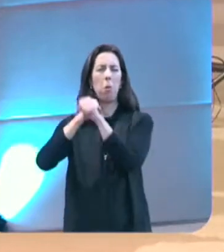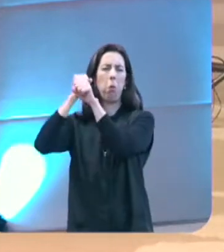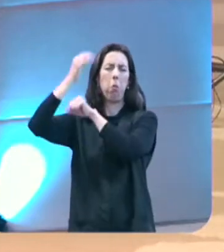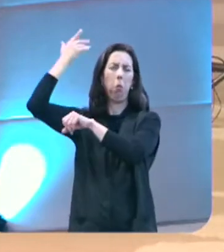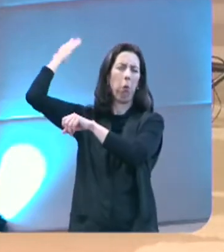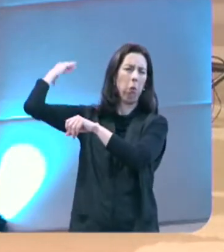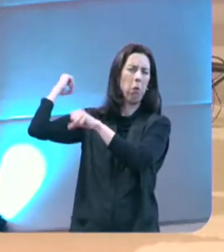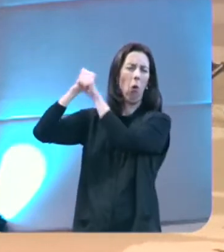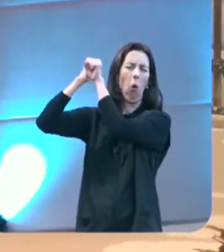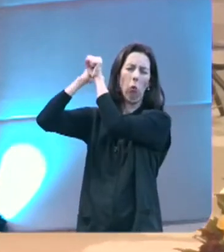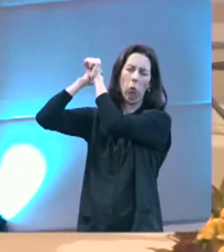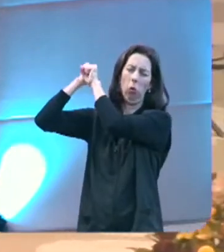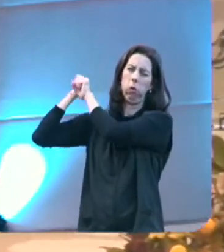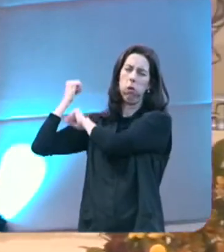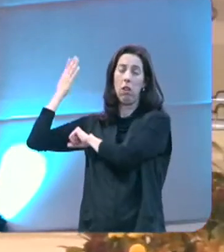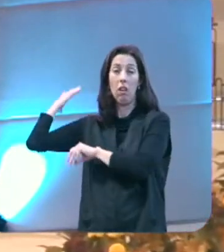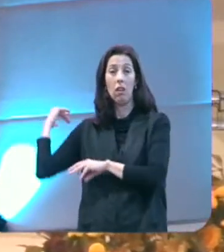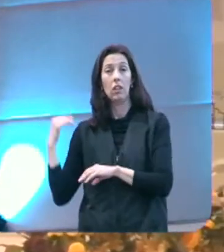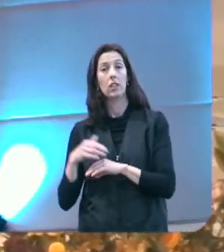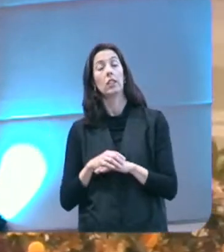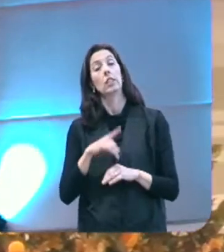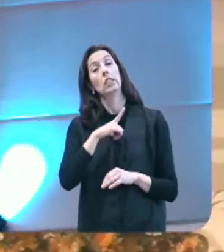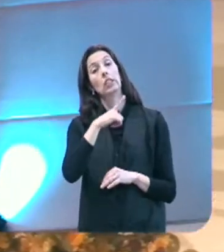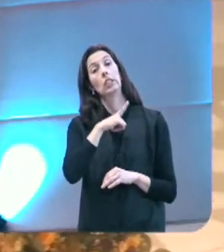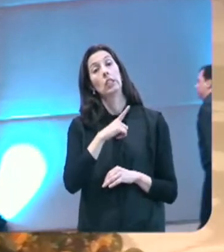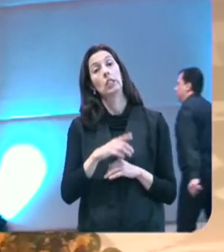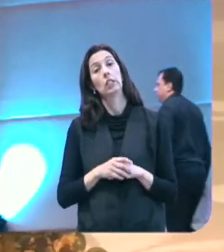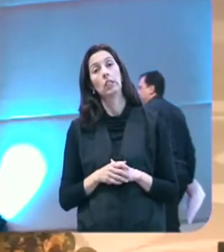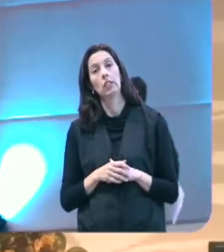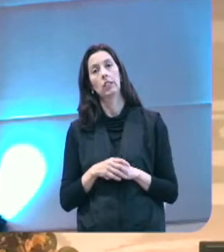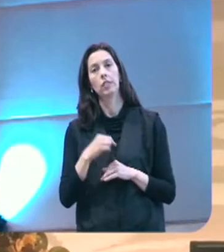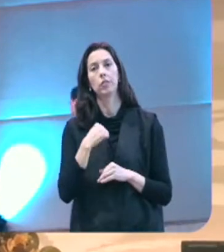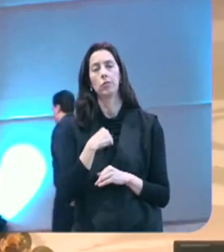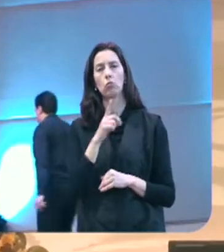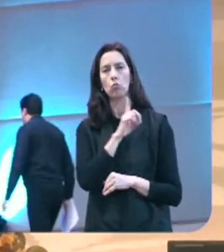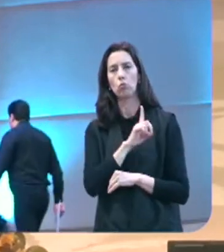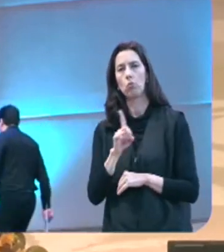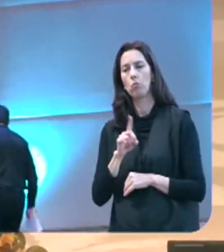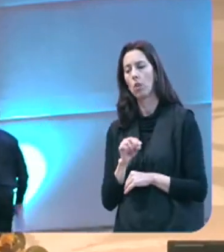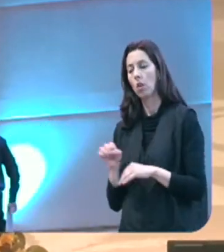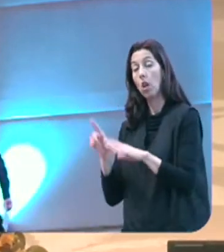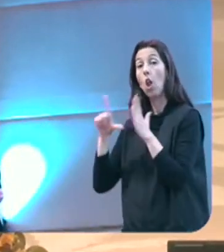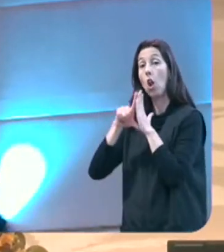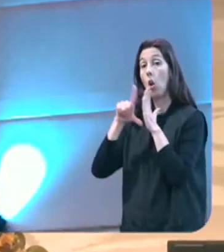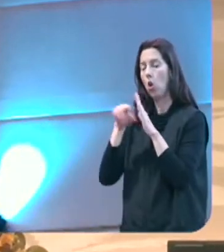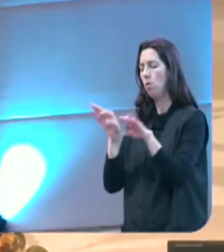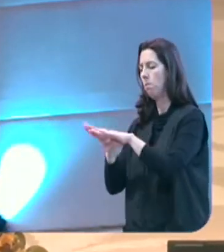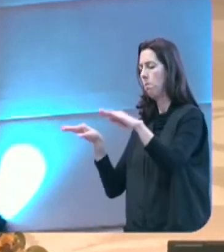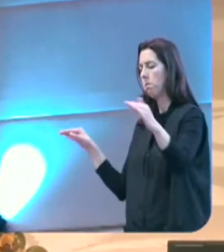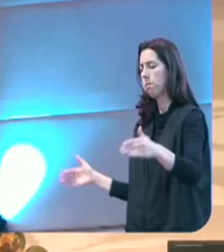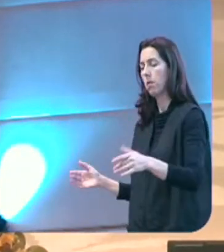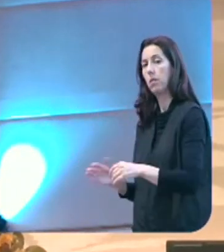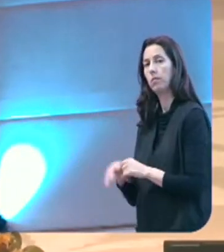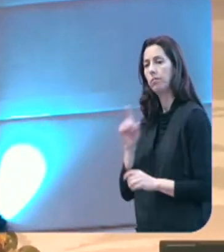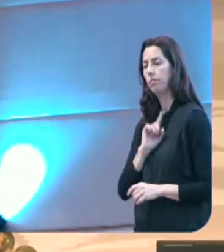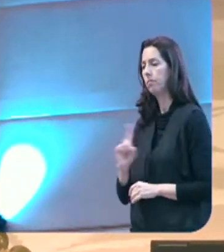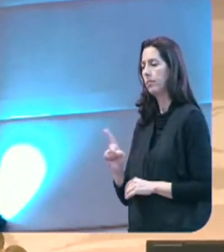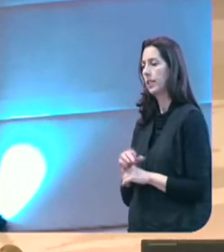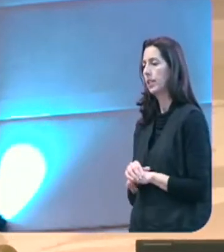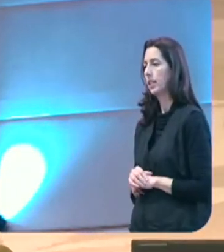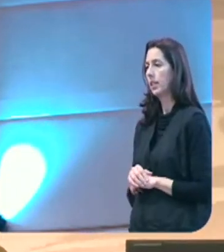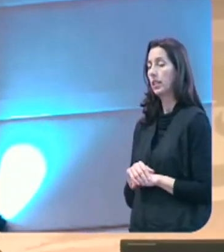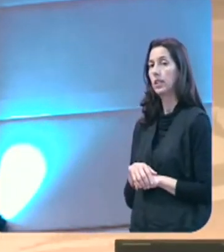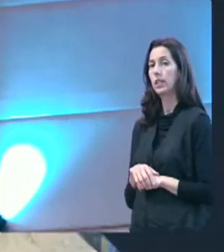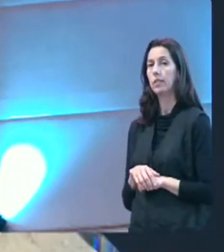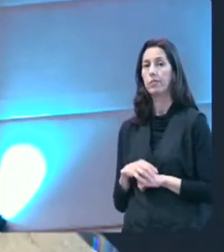século, estava diante de um balcão, numa loja, e estava à espera que os